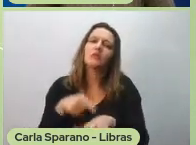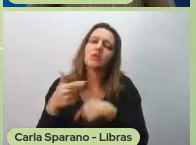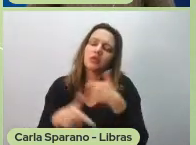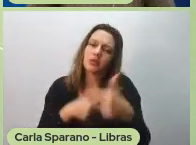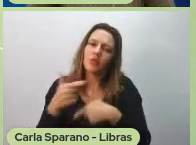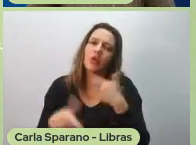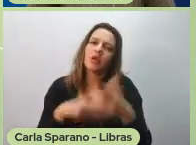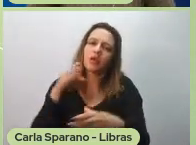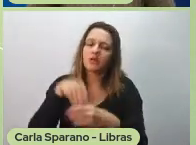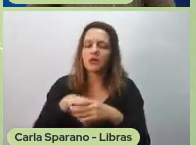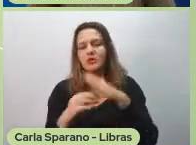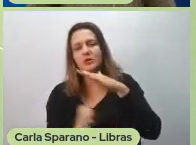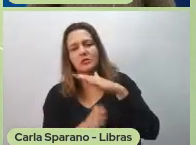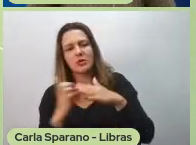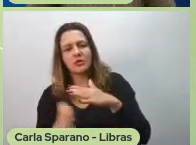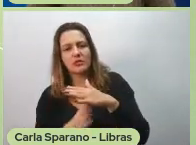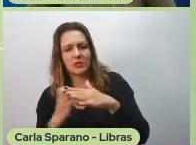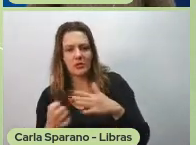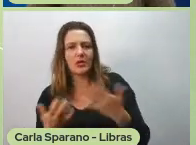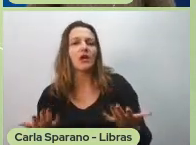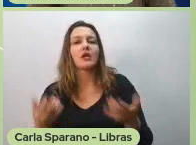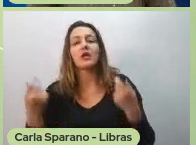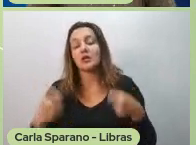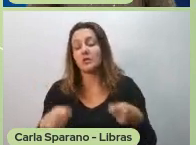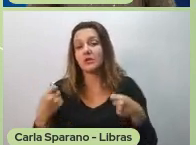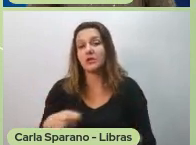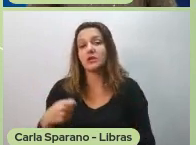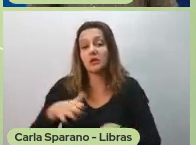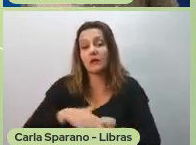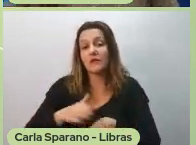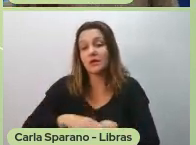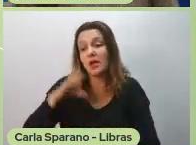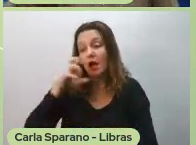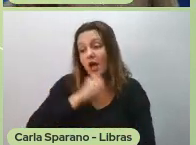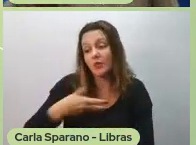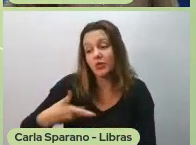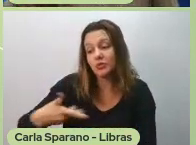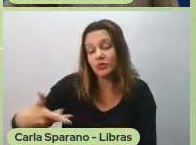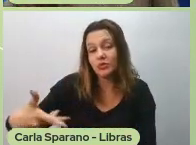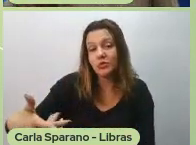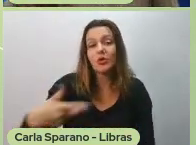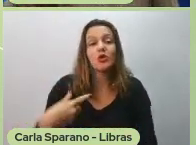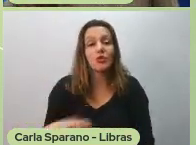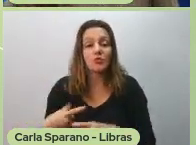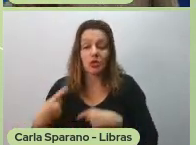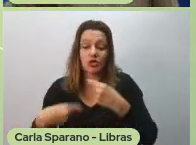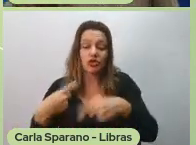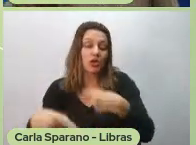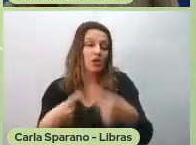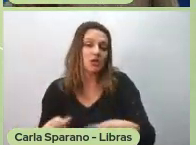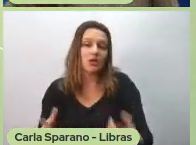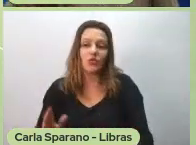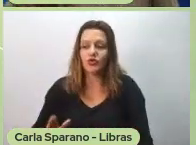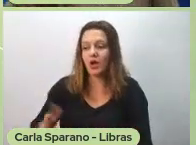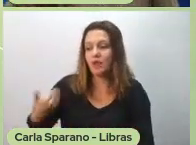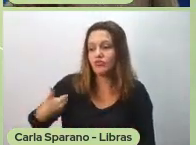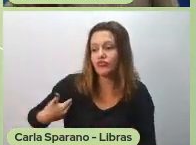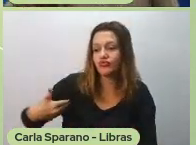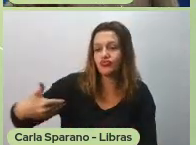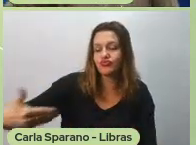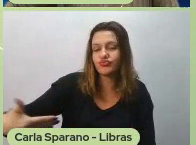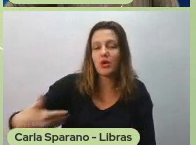e também não significa que a gente não tem que fazer isso muito rápido, porque as novas gerações estão vindo muito diferentes. Então, a gente está numa virada